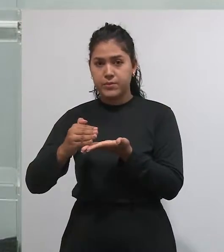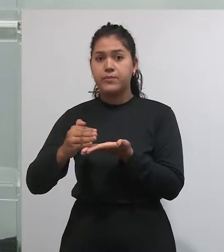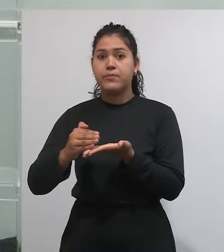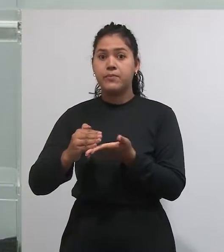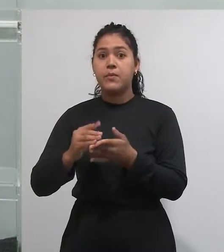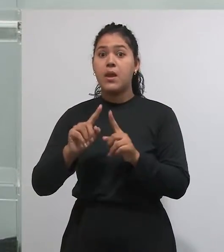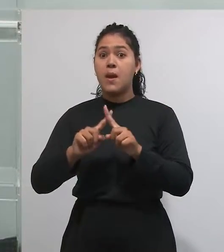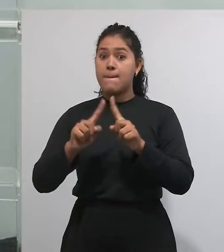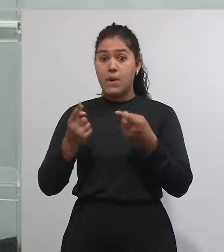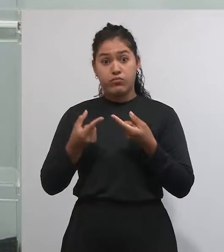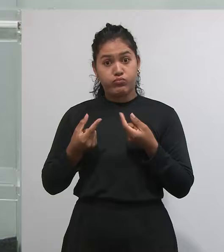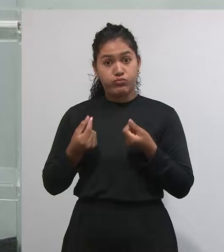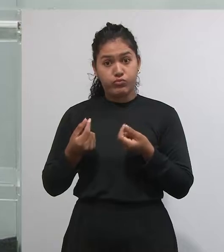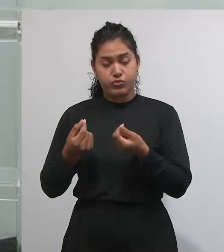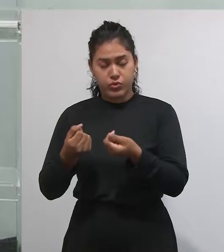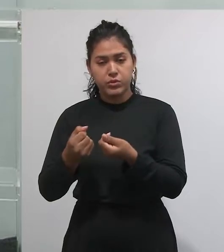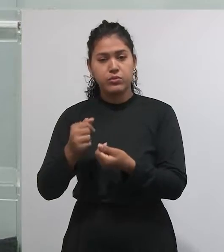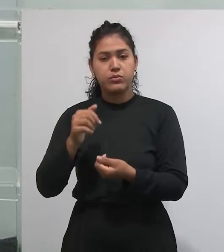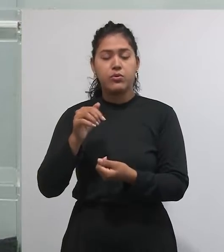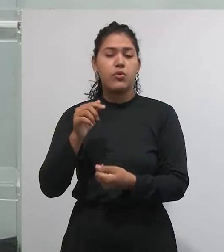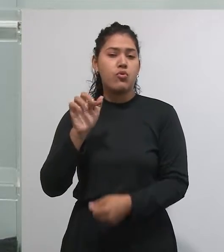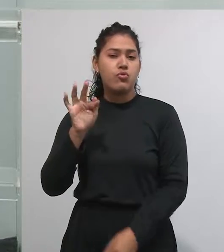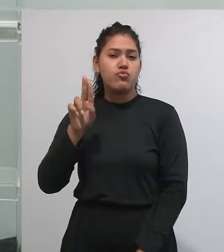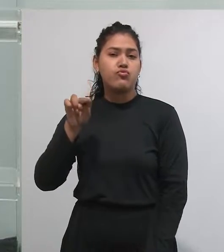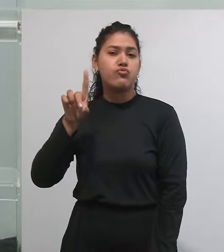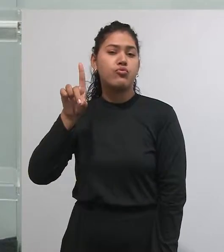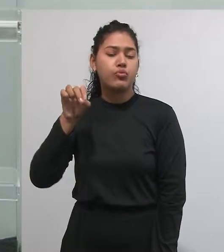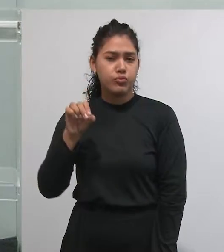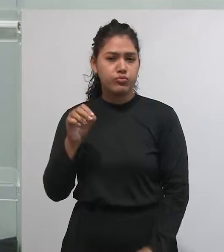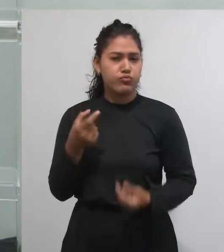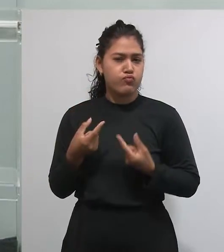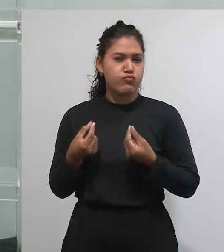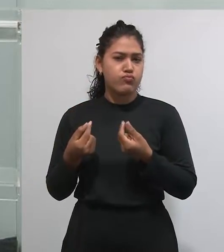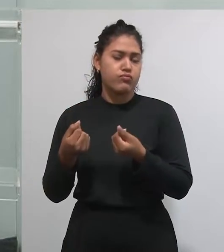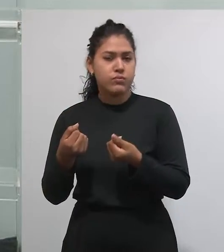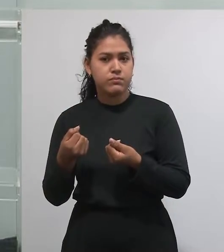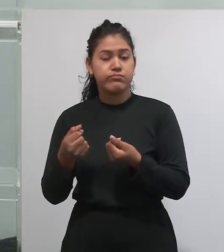federado. O Fundo Nacional de Desenvolvimento da Educação Básica,